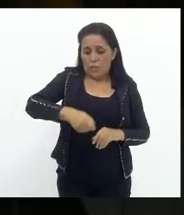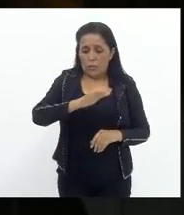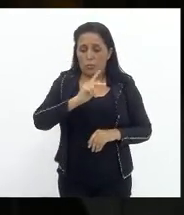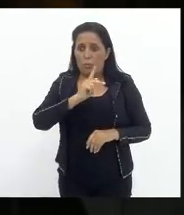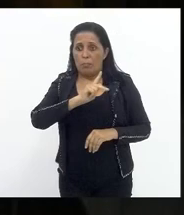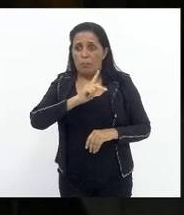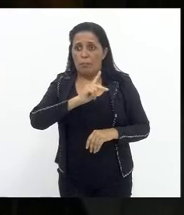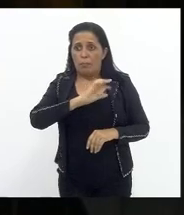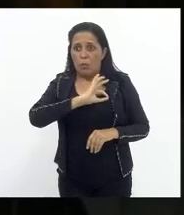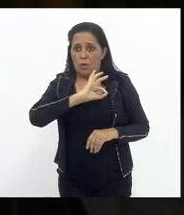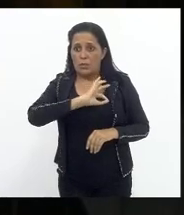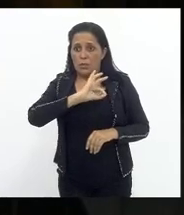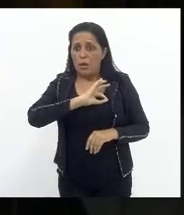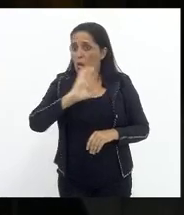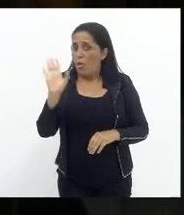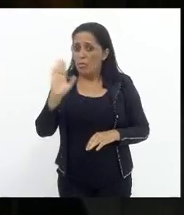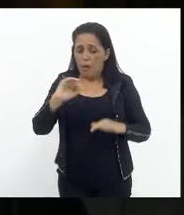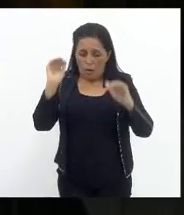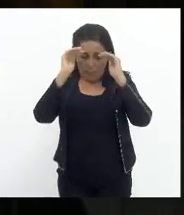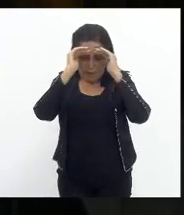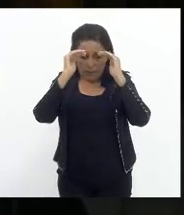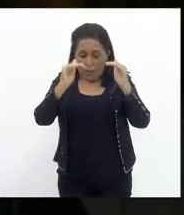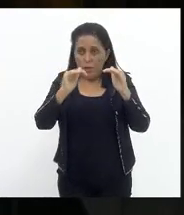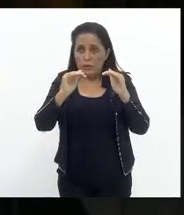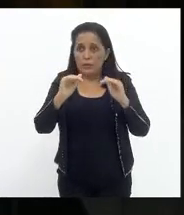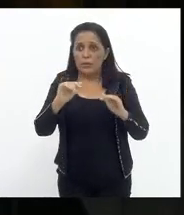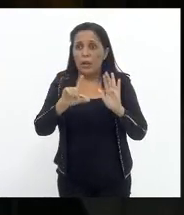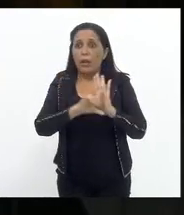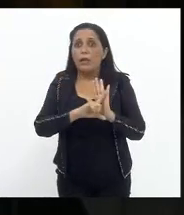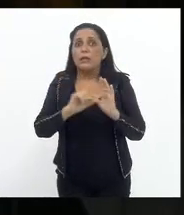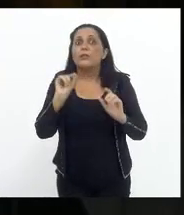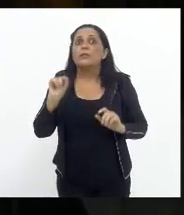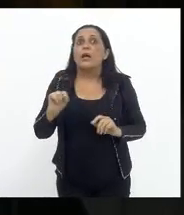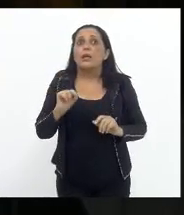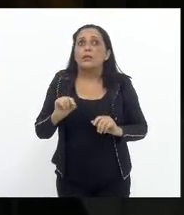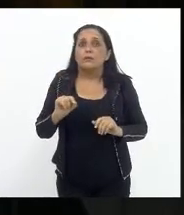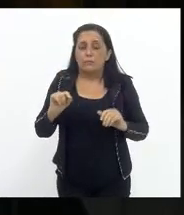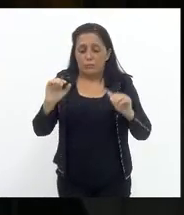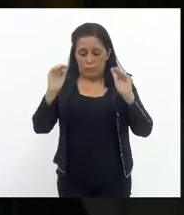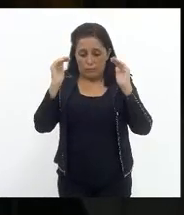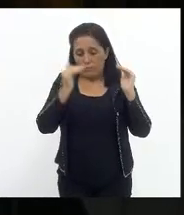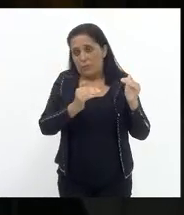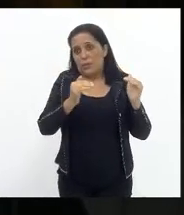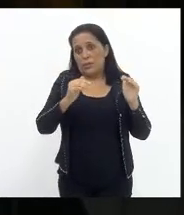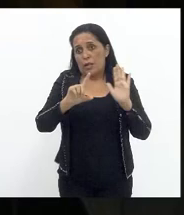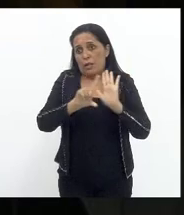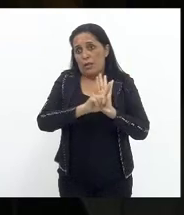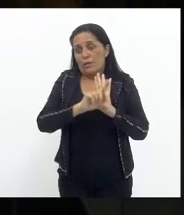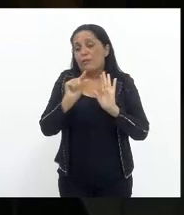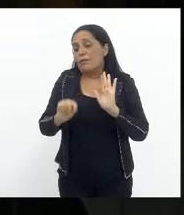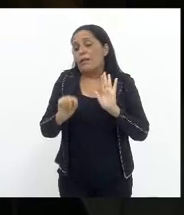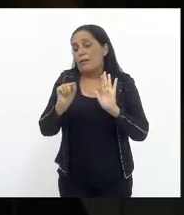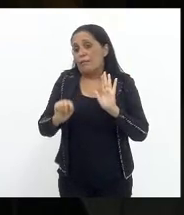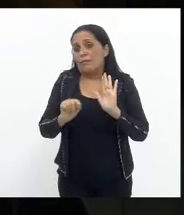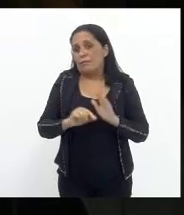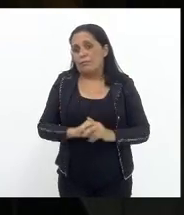não cumprem a lei, quem há de cumpri-las? Quem há de